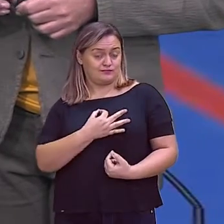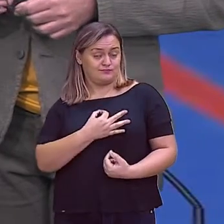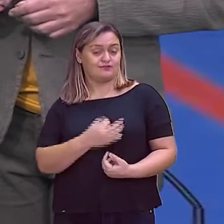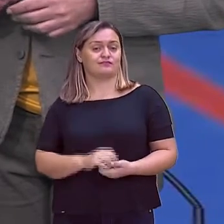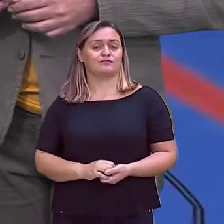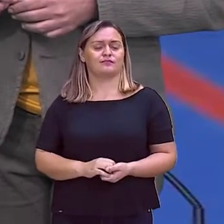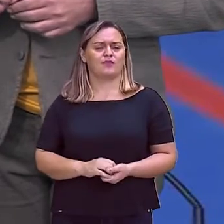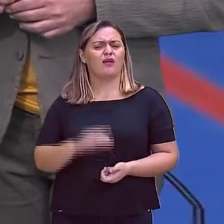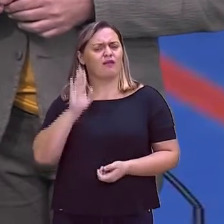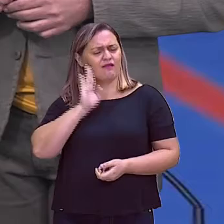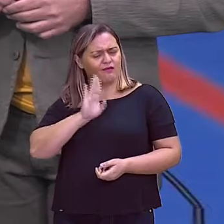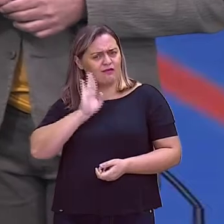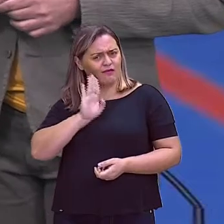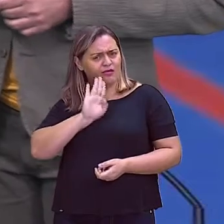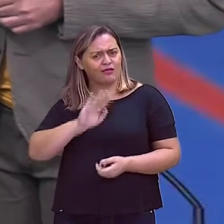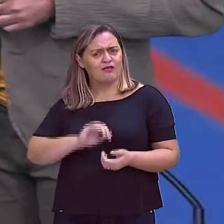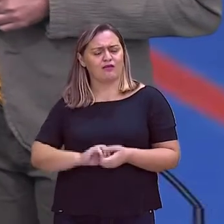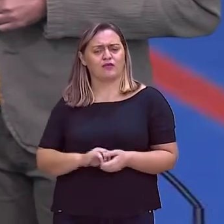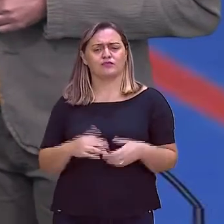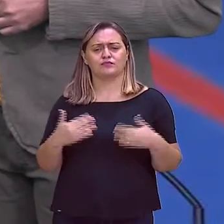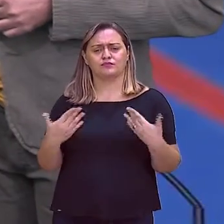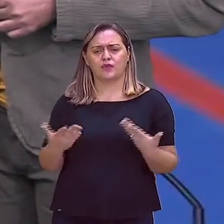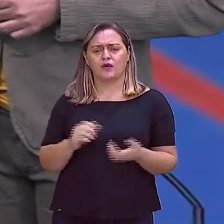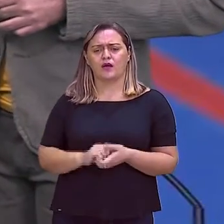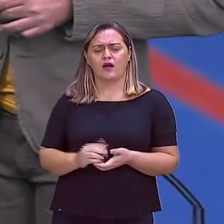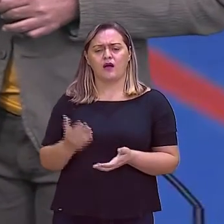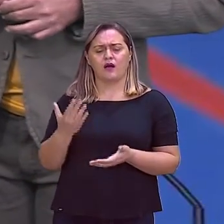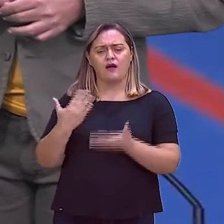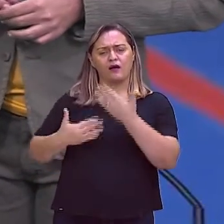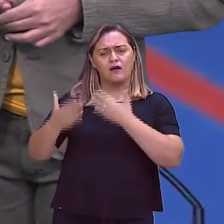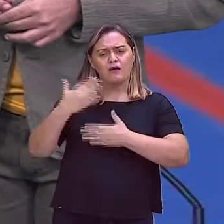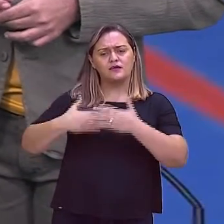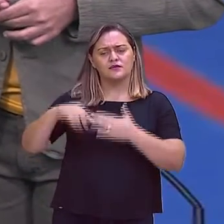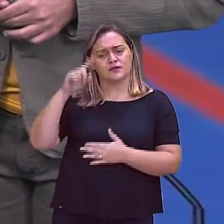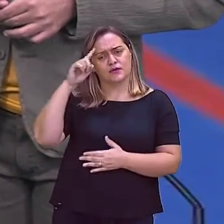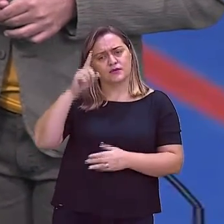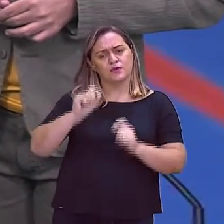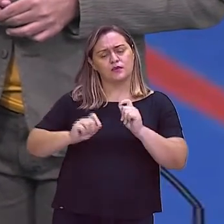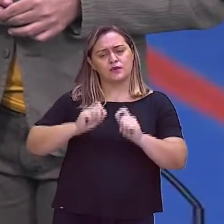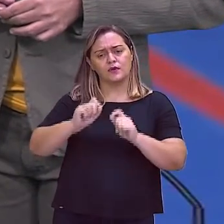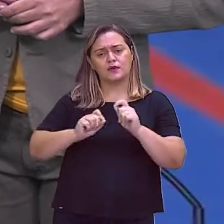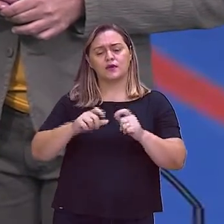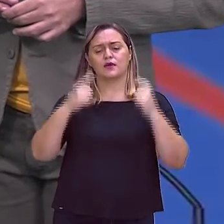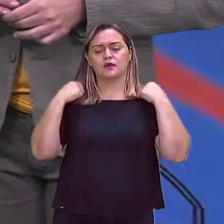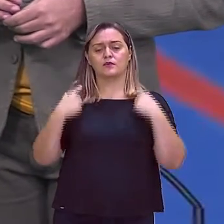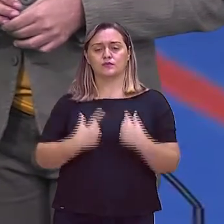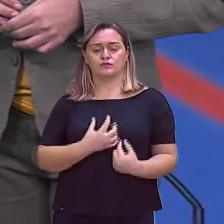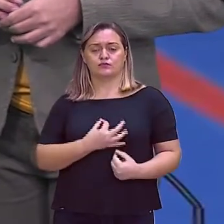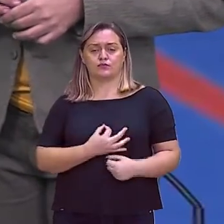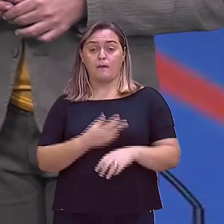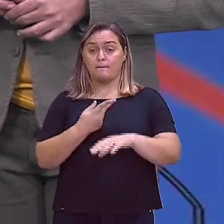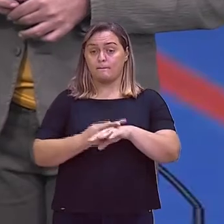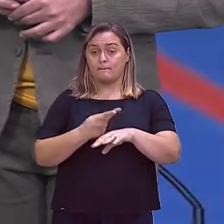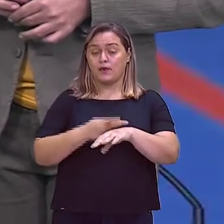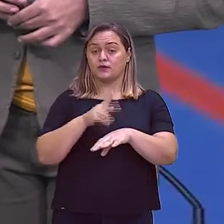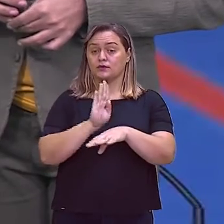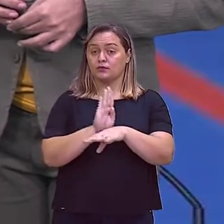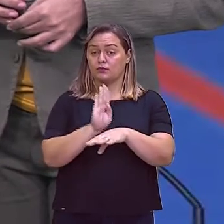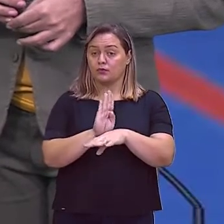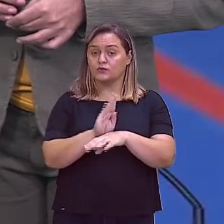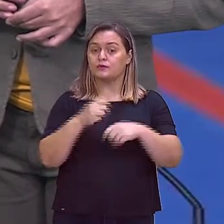interessante! Embora a Carta Olímpica determine que as medalhas de prata e bronze sejam totalmente feitas dos